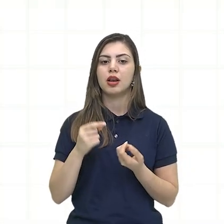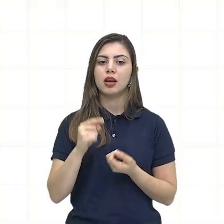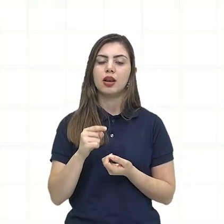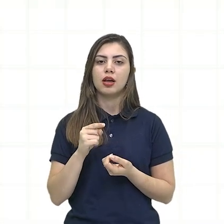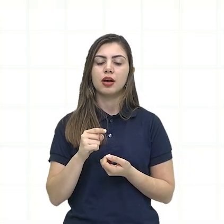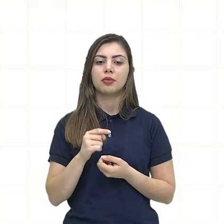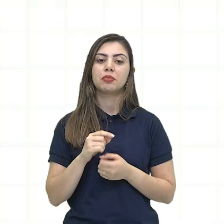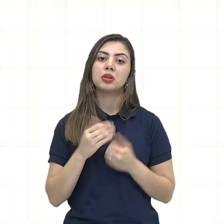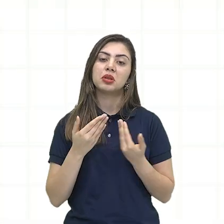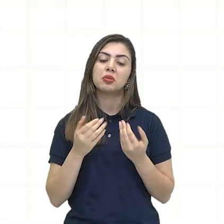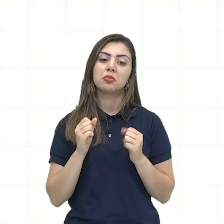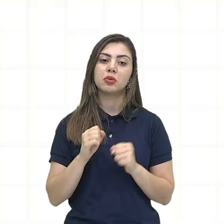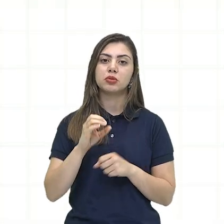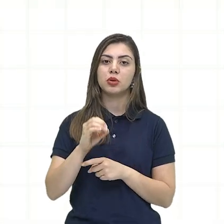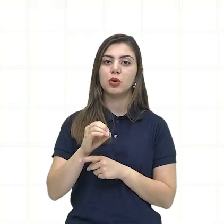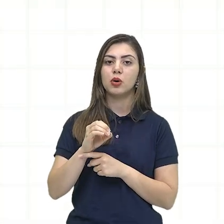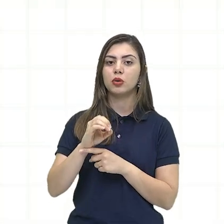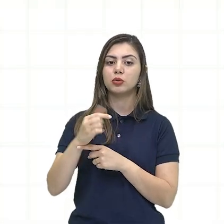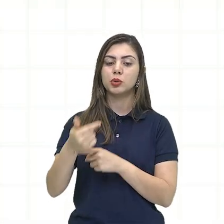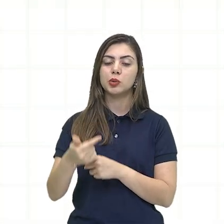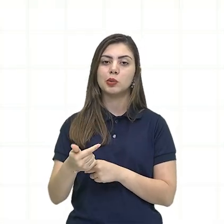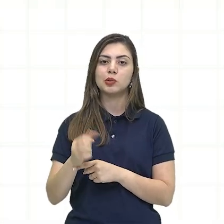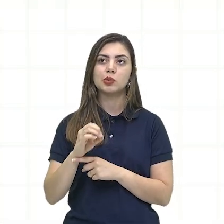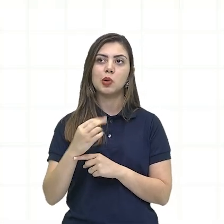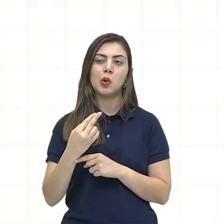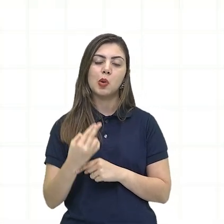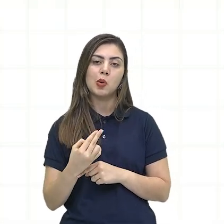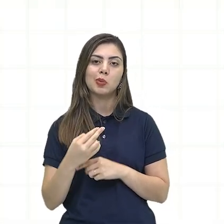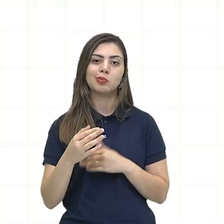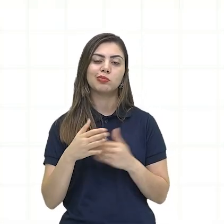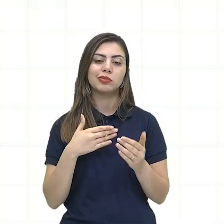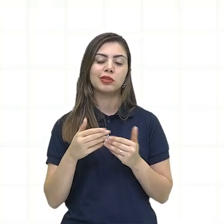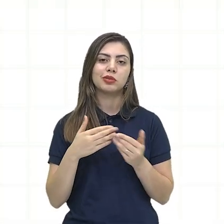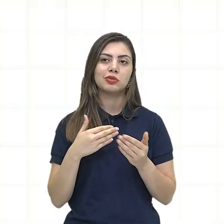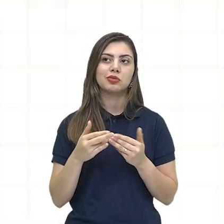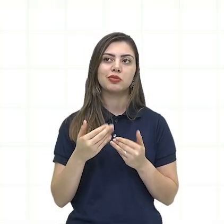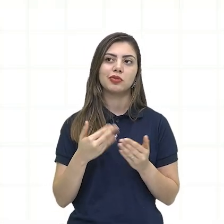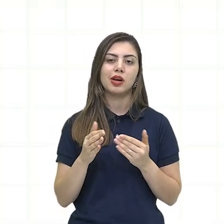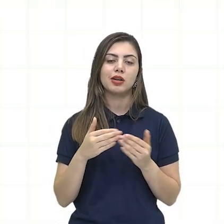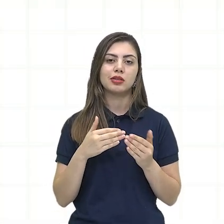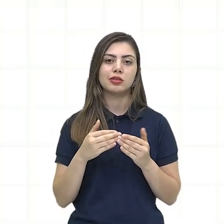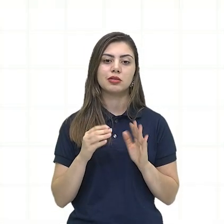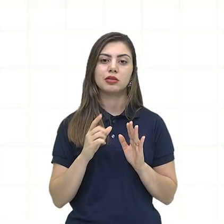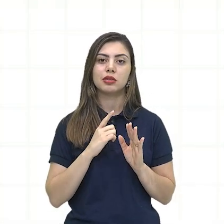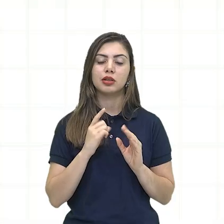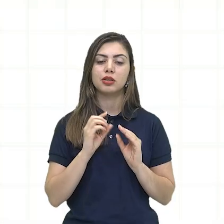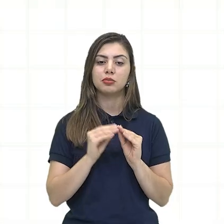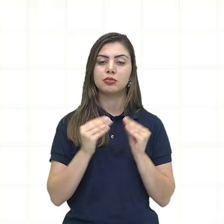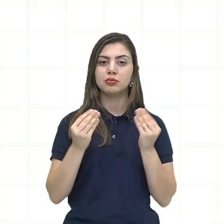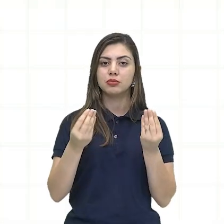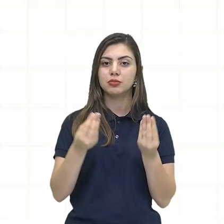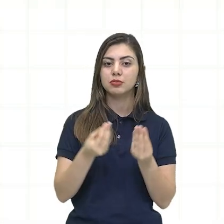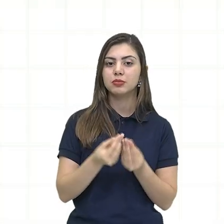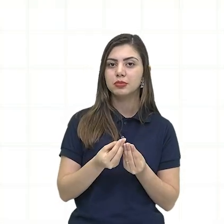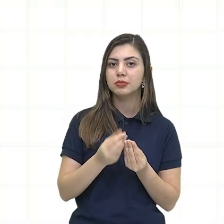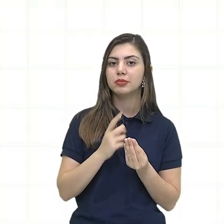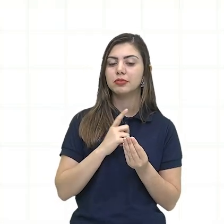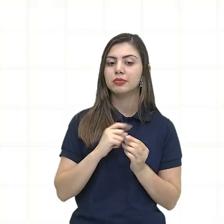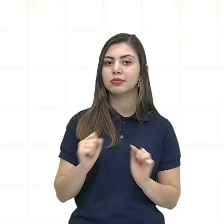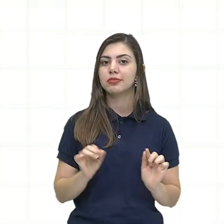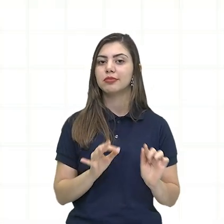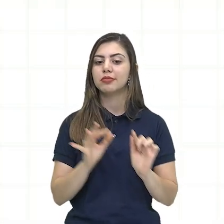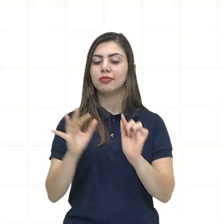ser oxigênio ou também qualquer outro material gasoso que vai